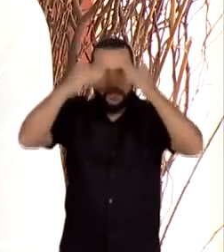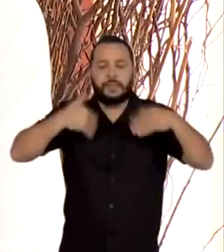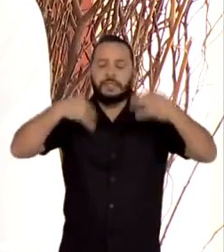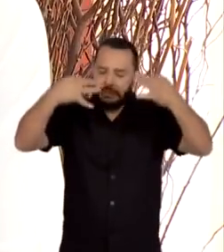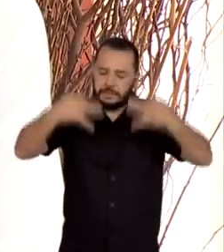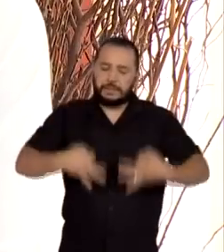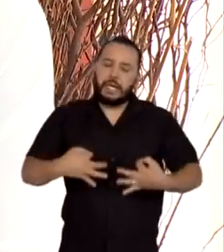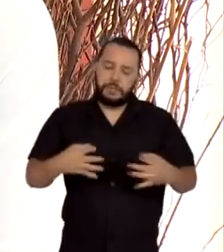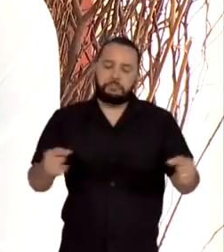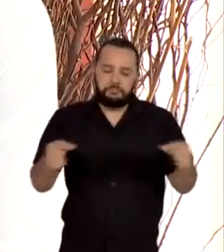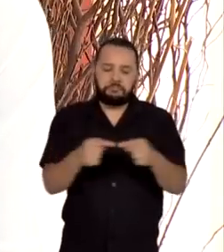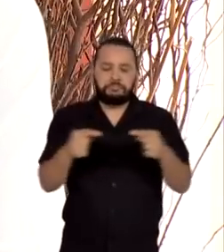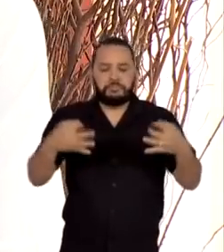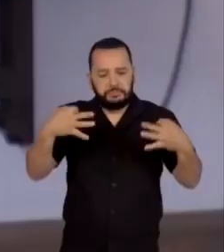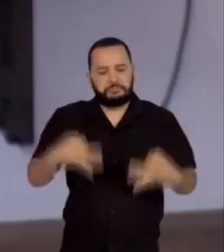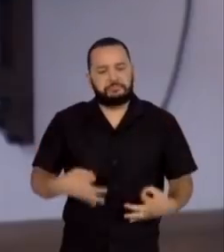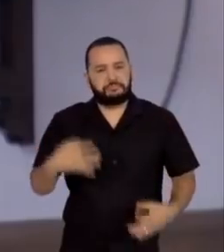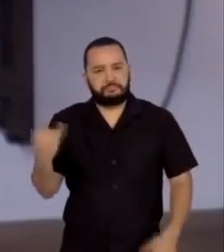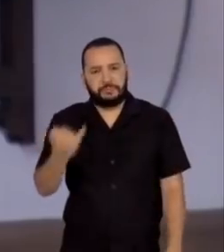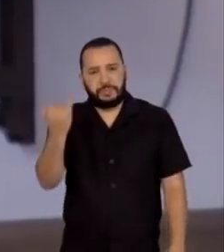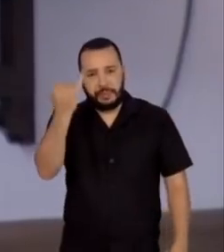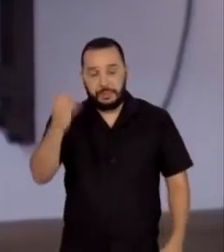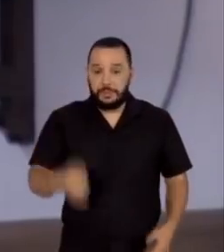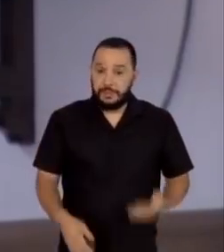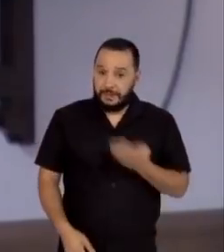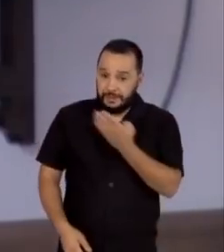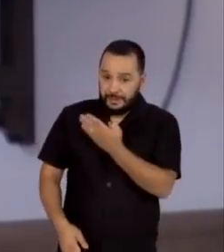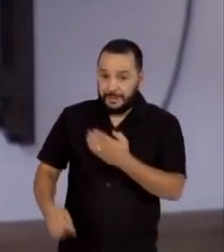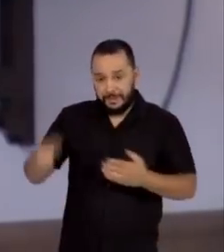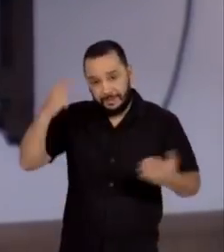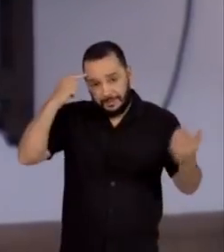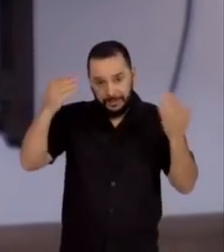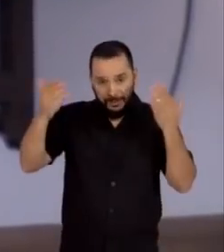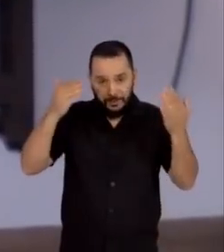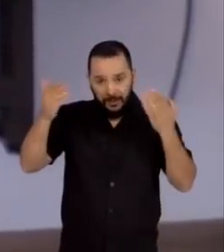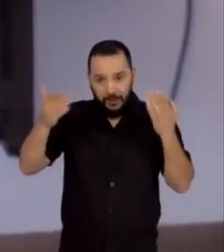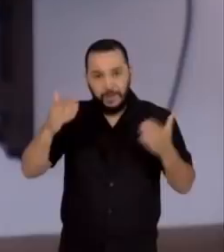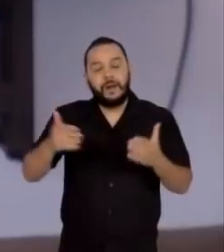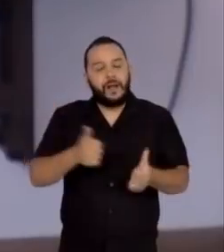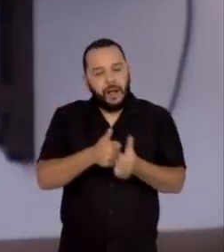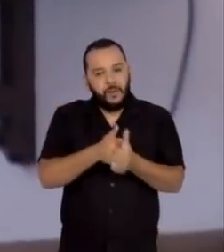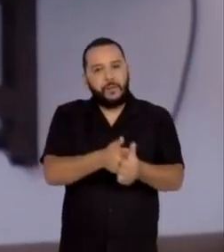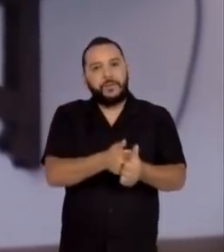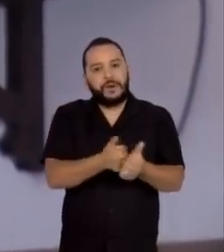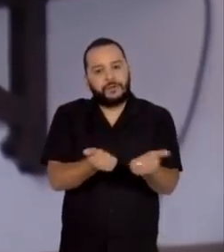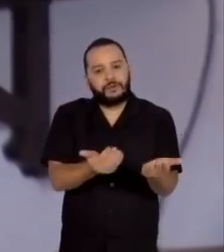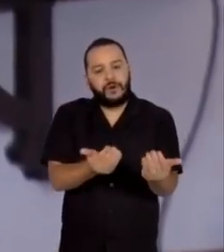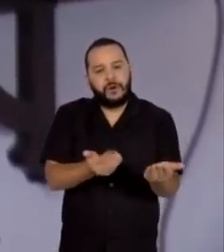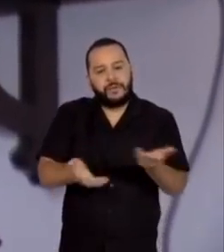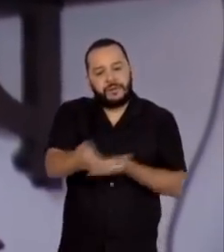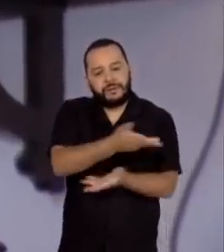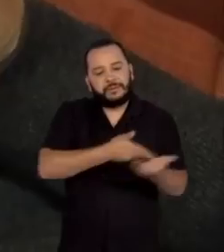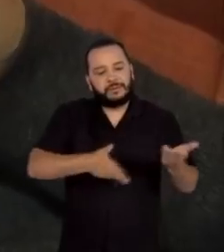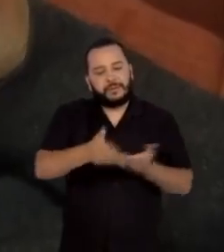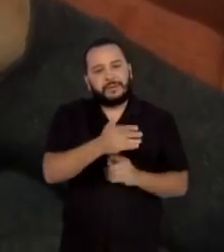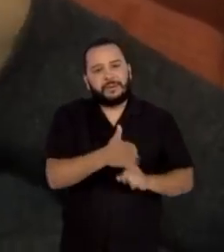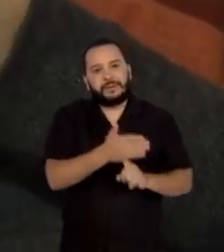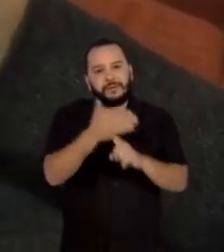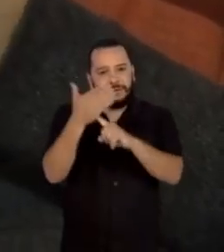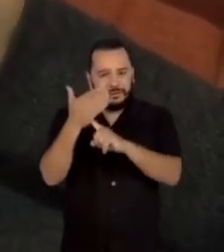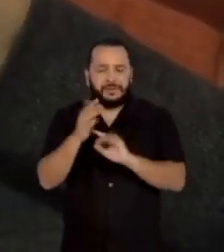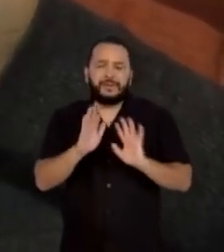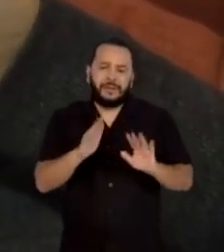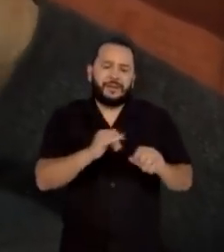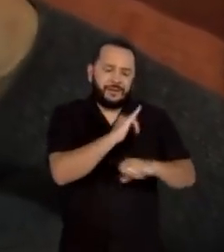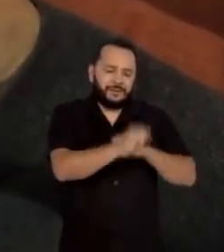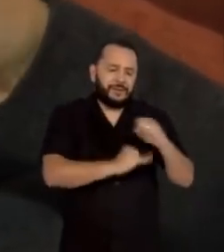fala muito pertinente, muito relevante. Já para esta psicóloga que acompanha a interação dos jovens com a tecnologia, a